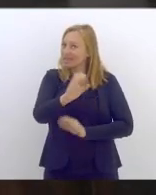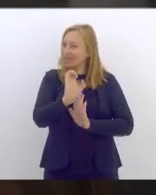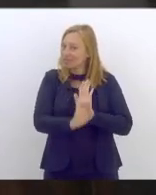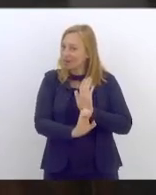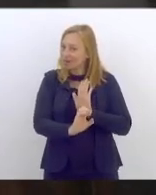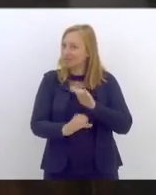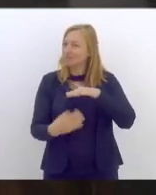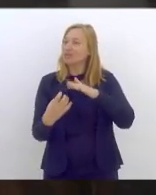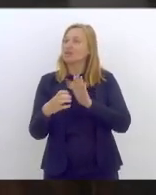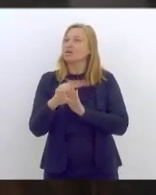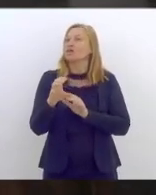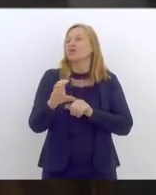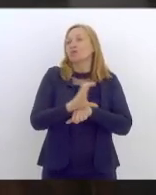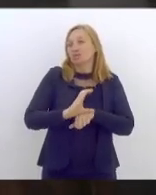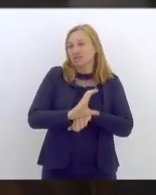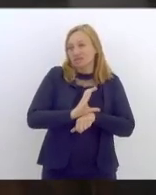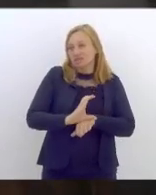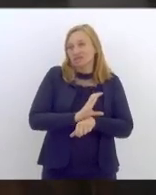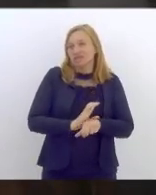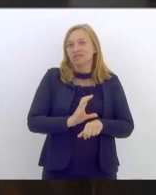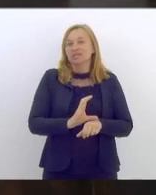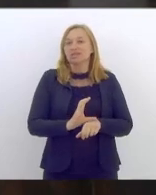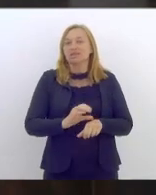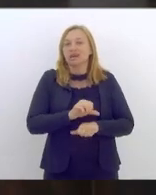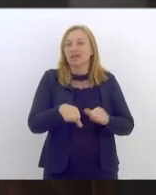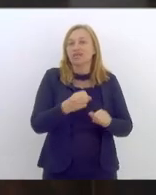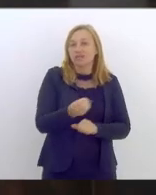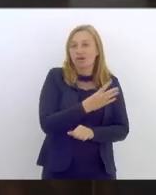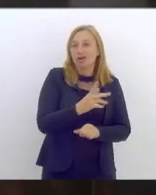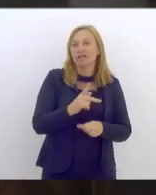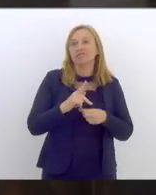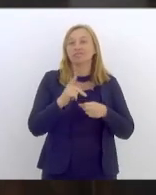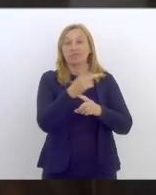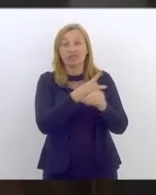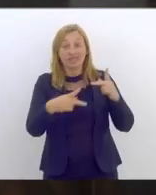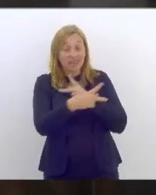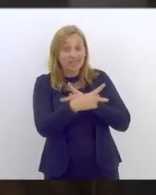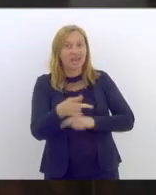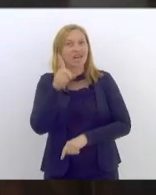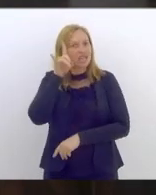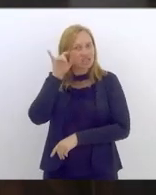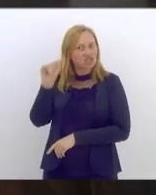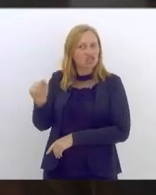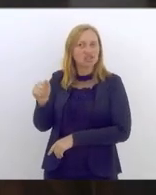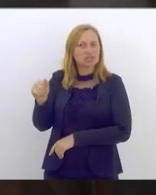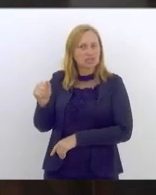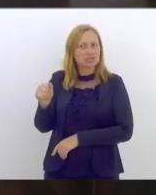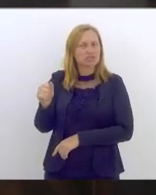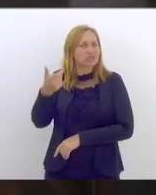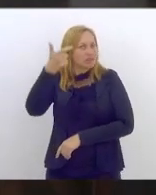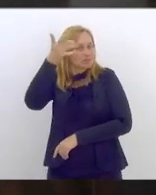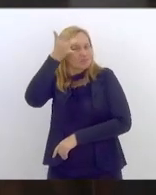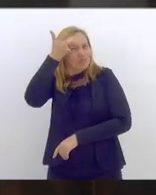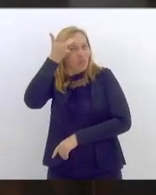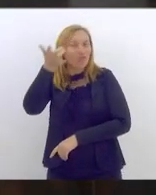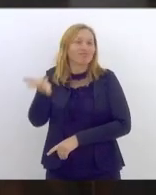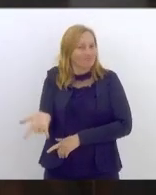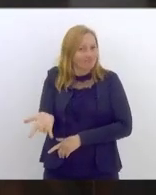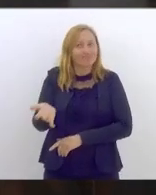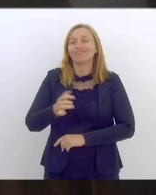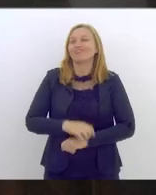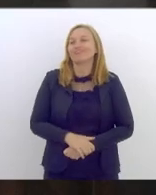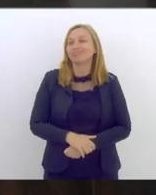constitucional que tratava da reforma da Previdência né aquele dia ficou na história e